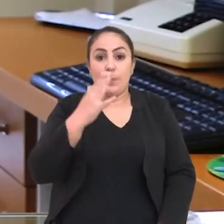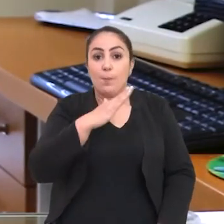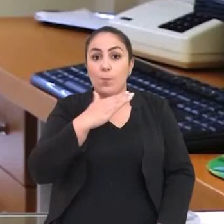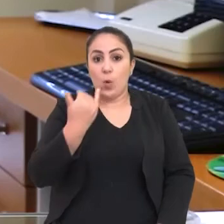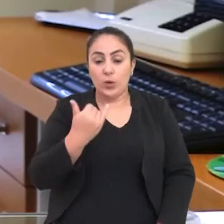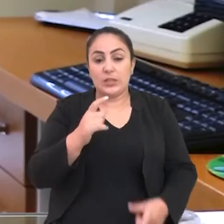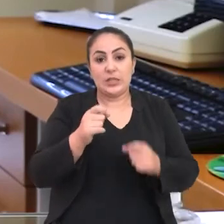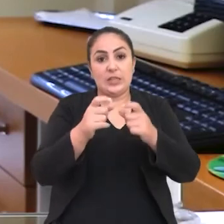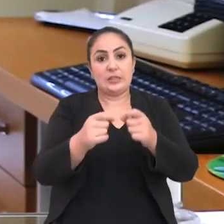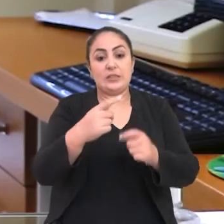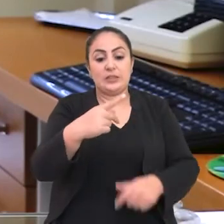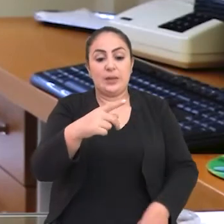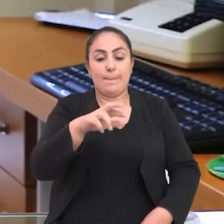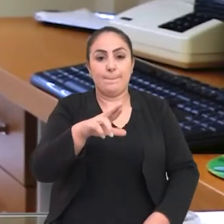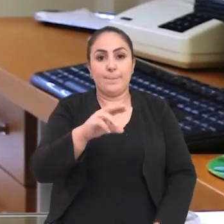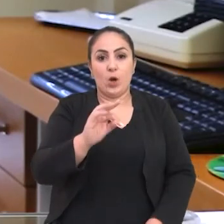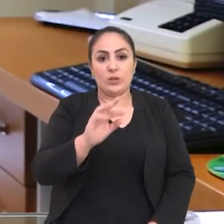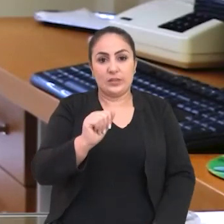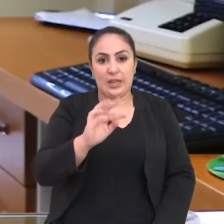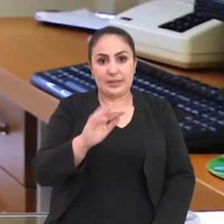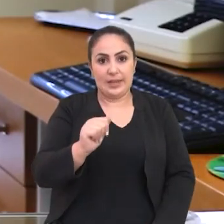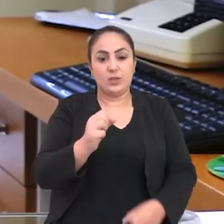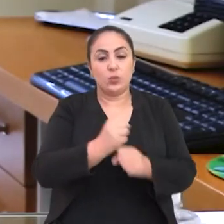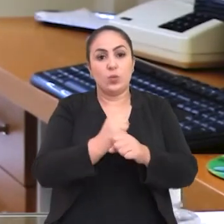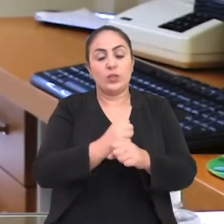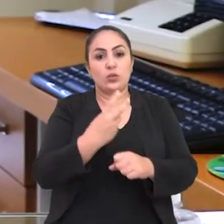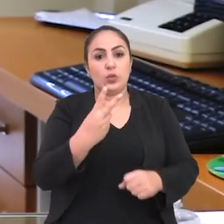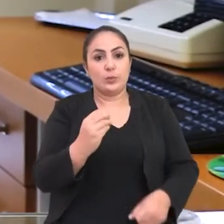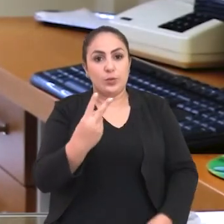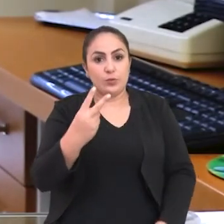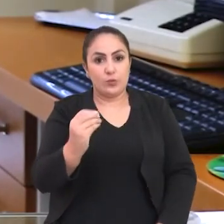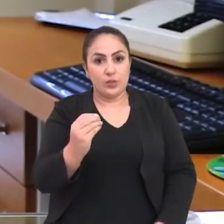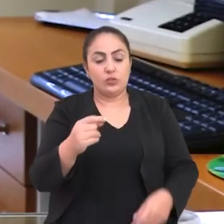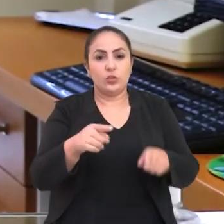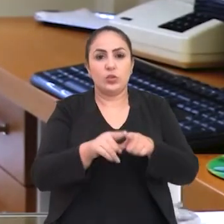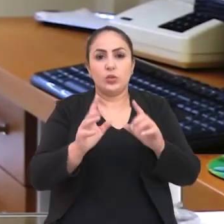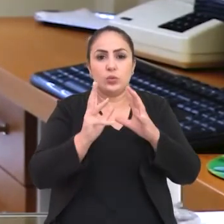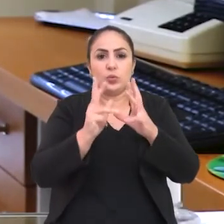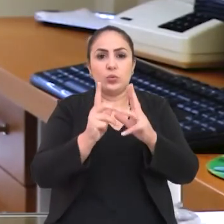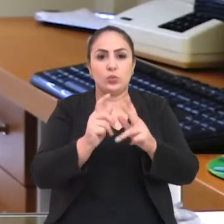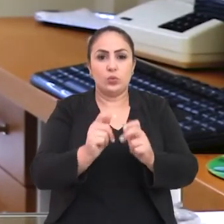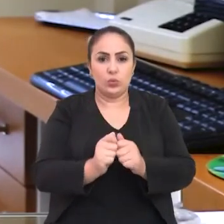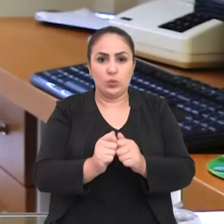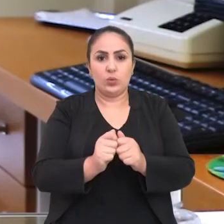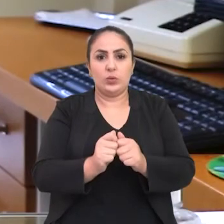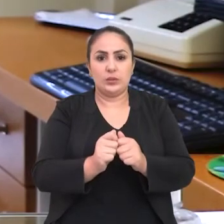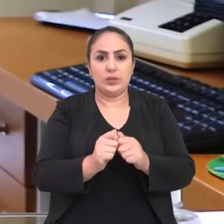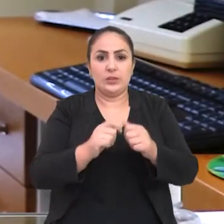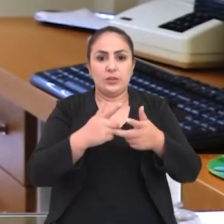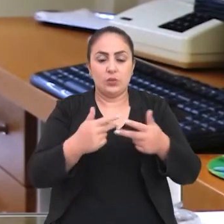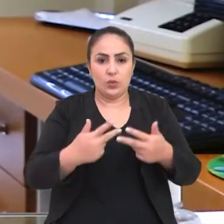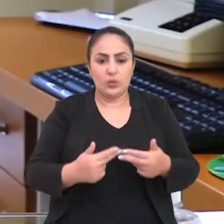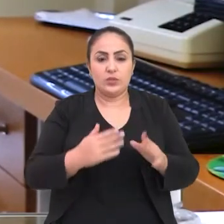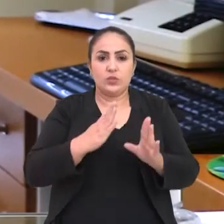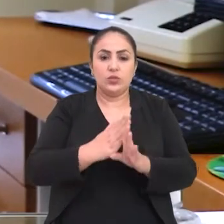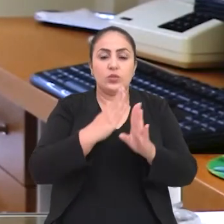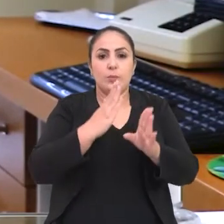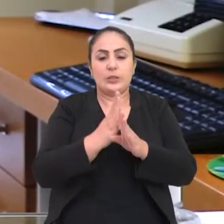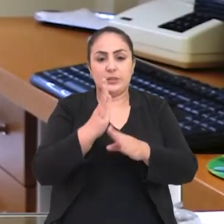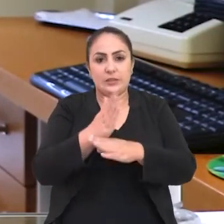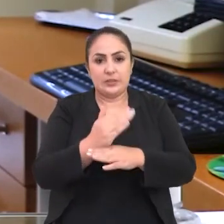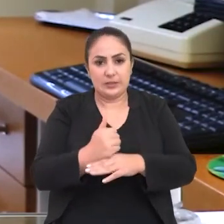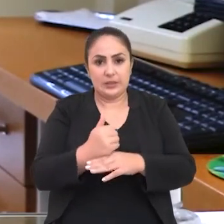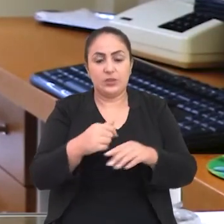casos de mortes por câncer de próstata no ano de 2020. Apesar de todas, digamos assim, a ênfase